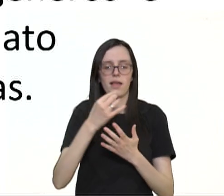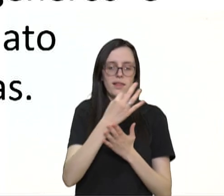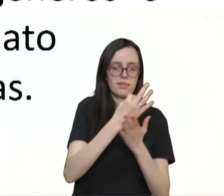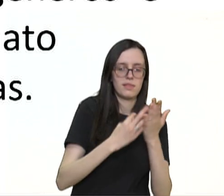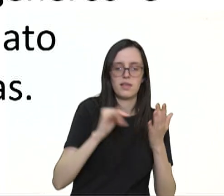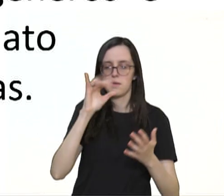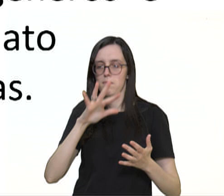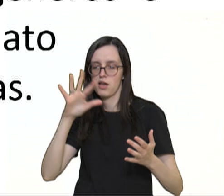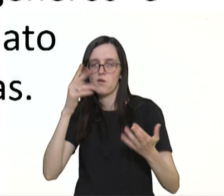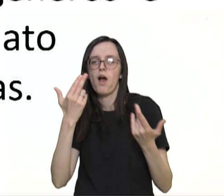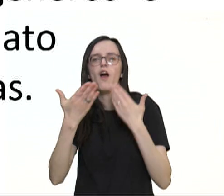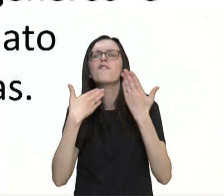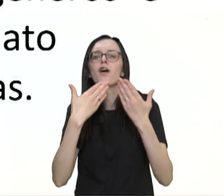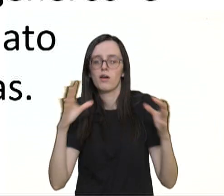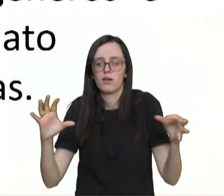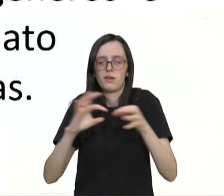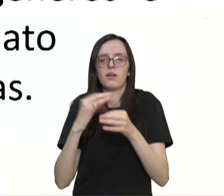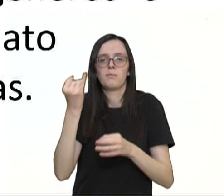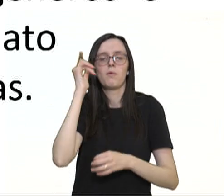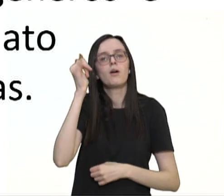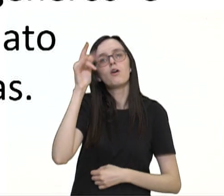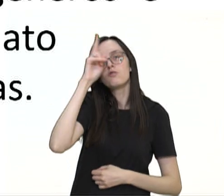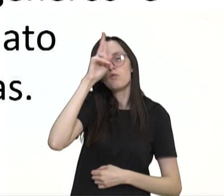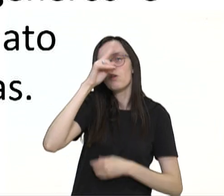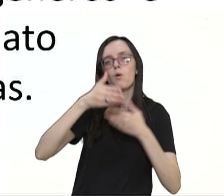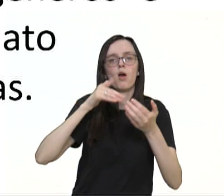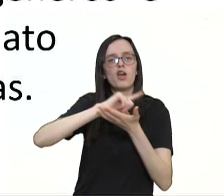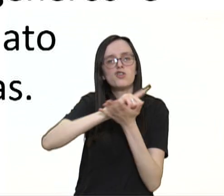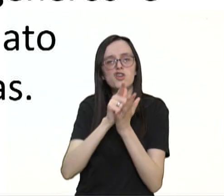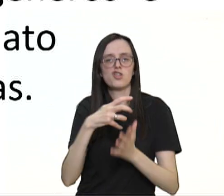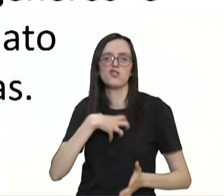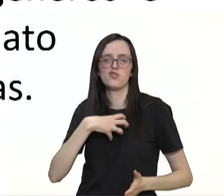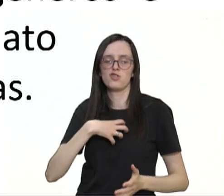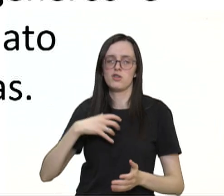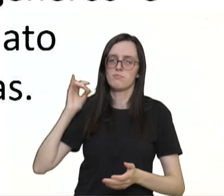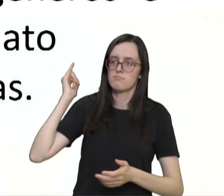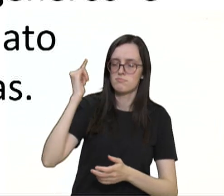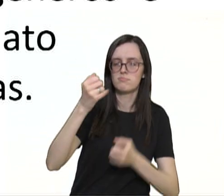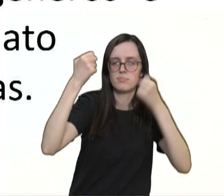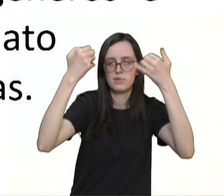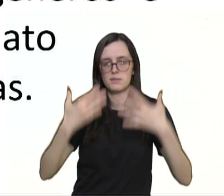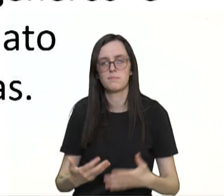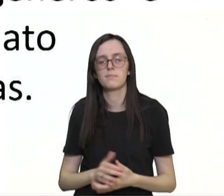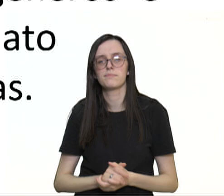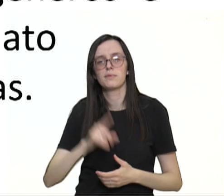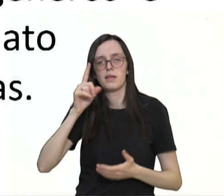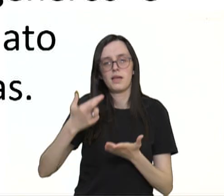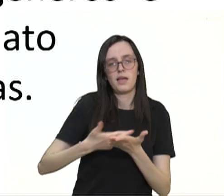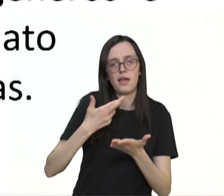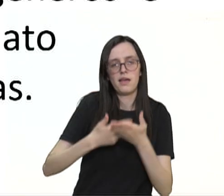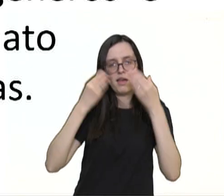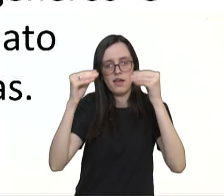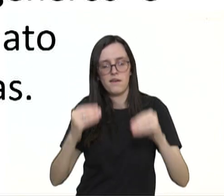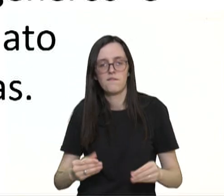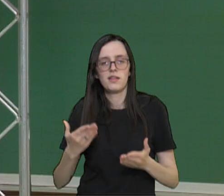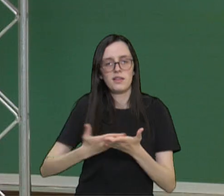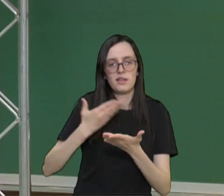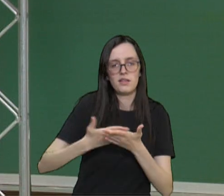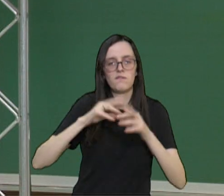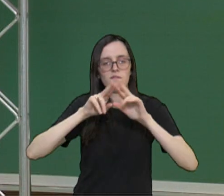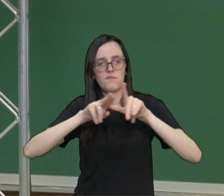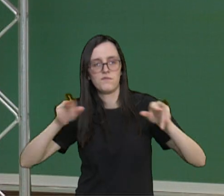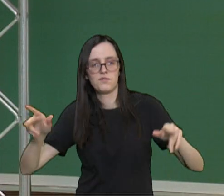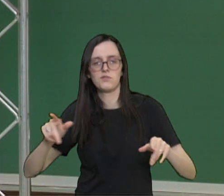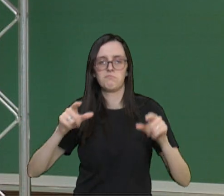imagem com o intuito de narrar histórias dos mais diversos gêneros e estilos. São publicadas no formato de revistas, livros ou em tirinhas.